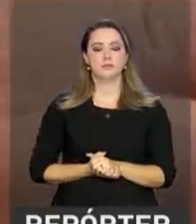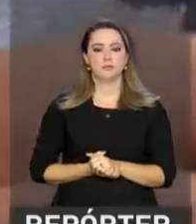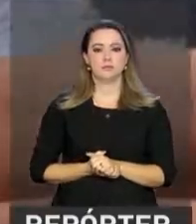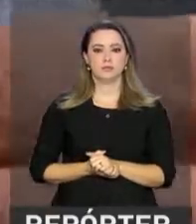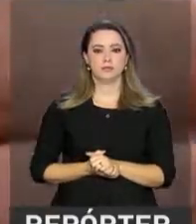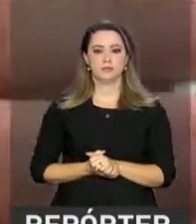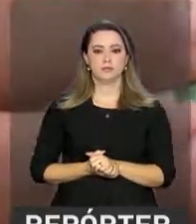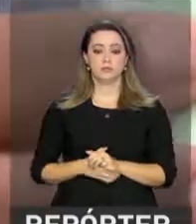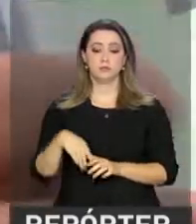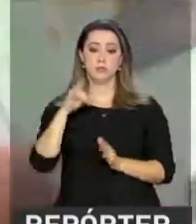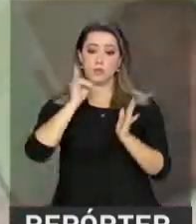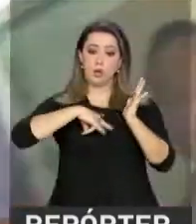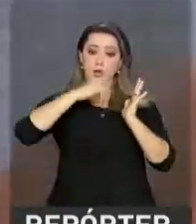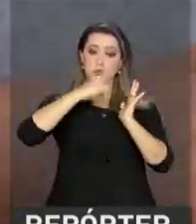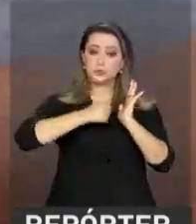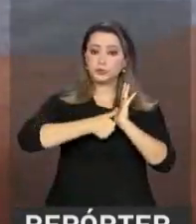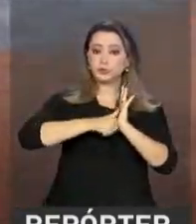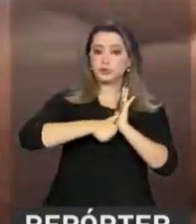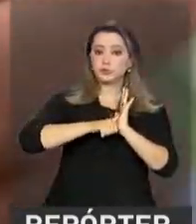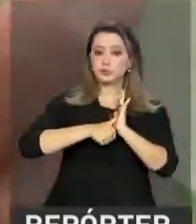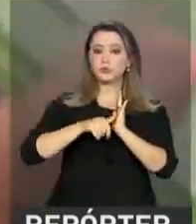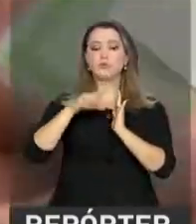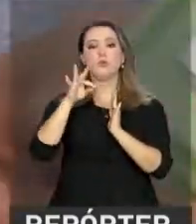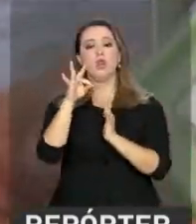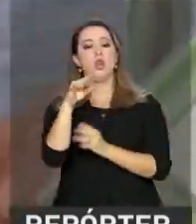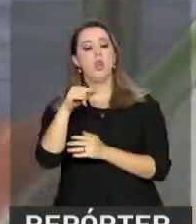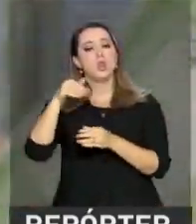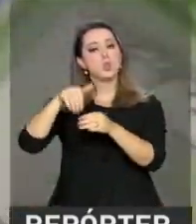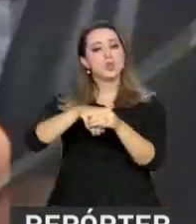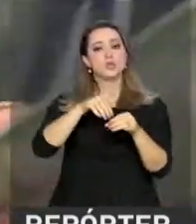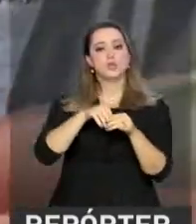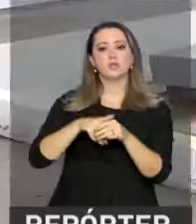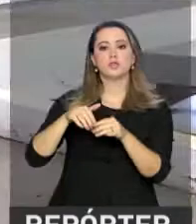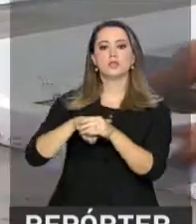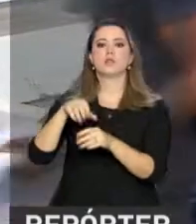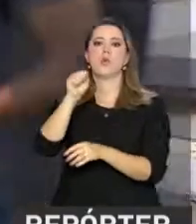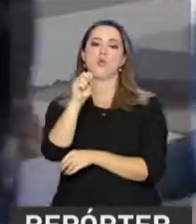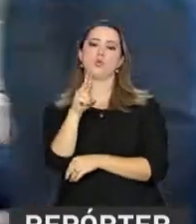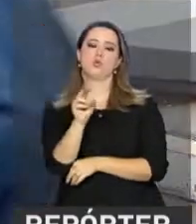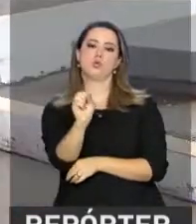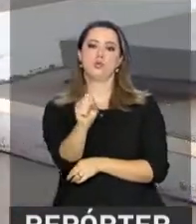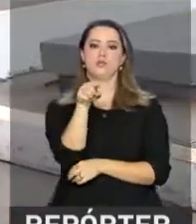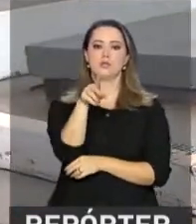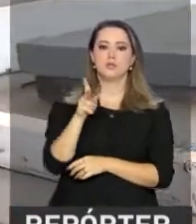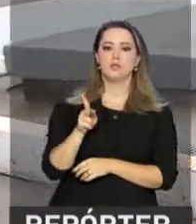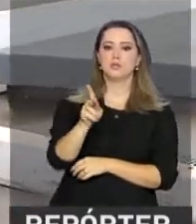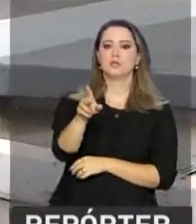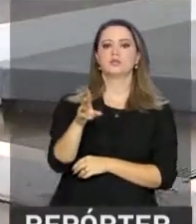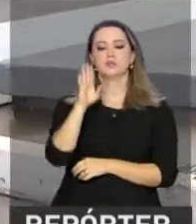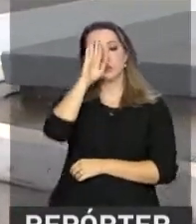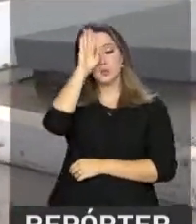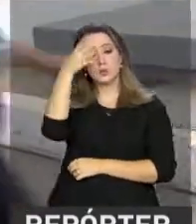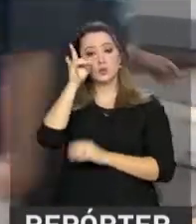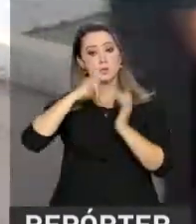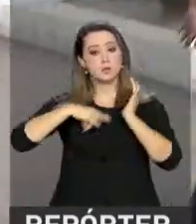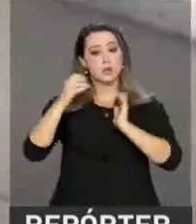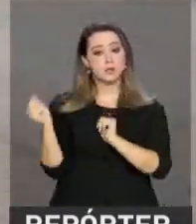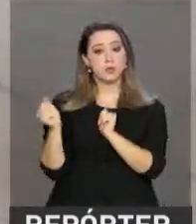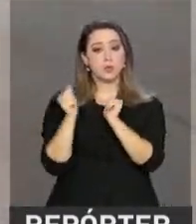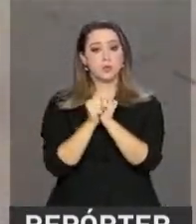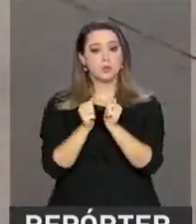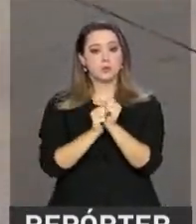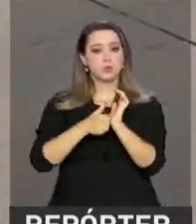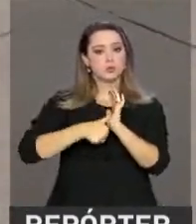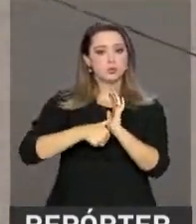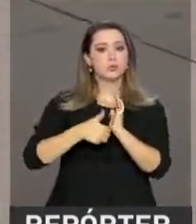carteira de identidade título de eleitor e cartão do sus josevaldo sempre anda com os principais documentos pessoais